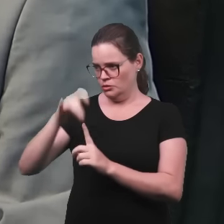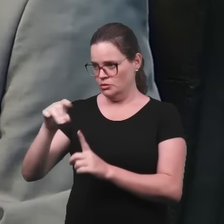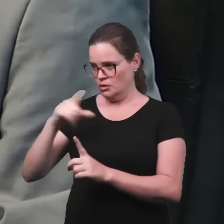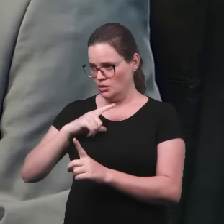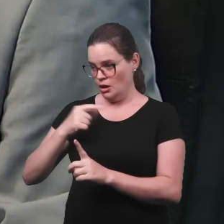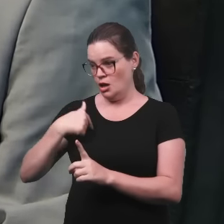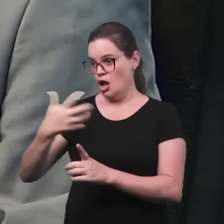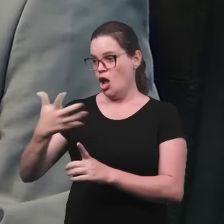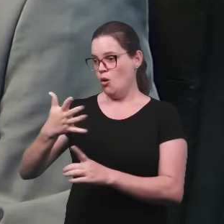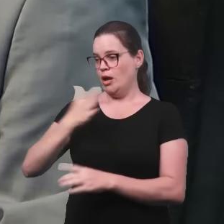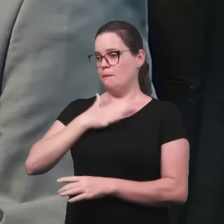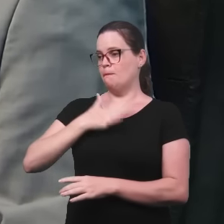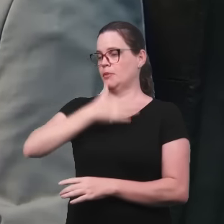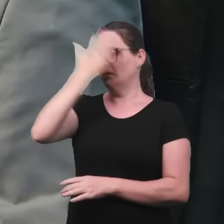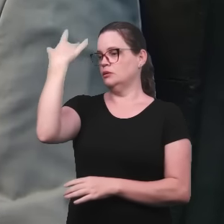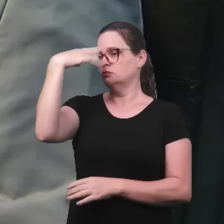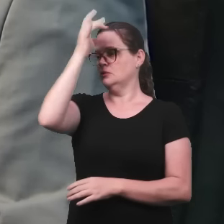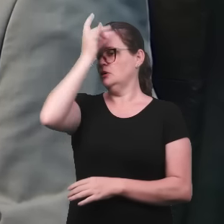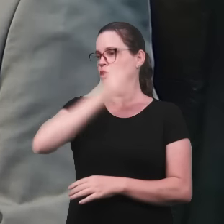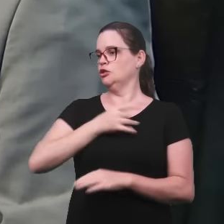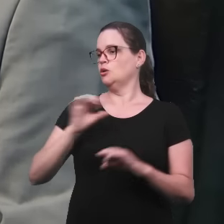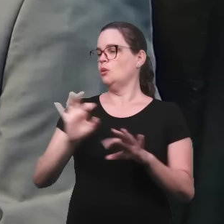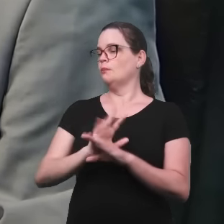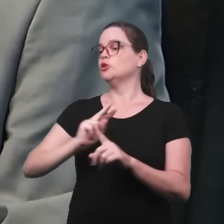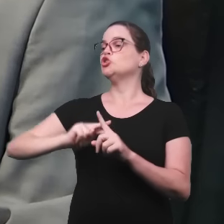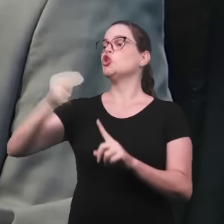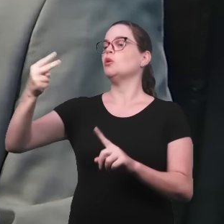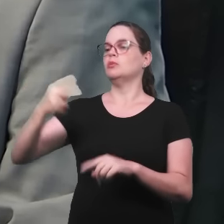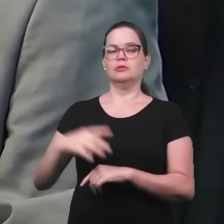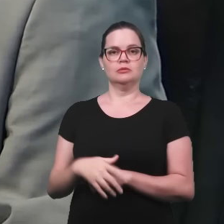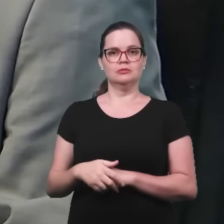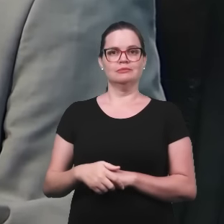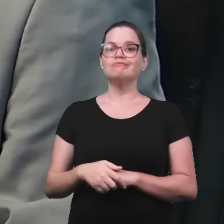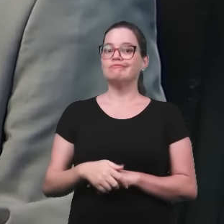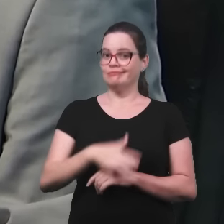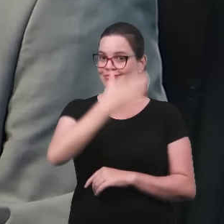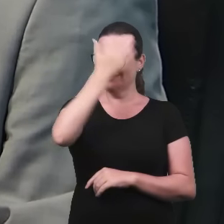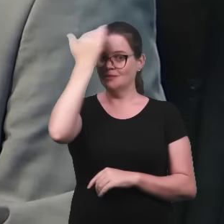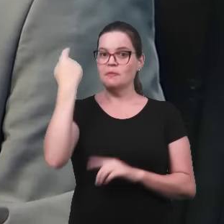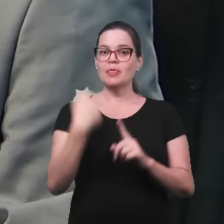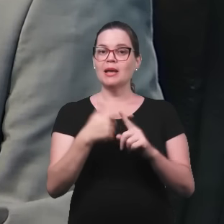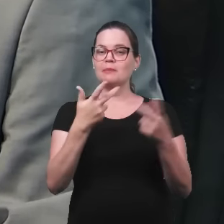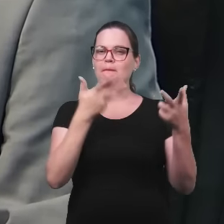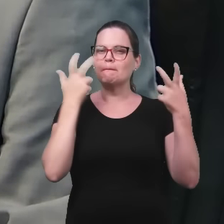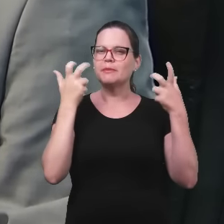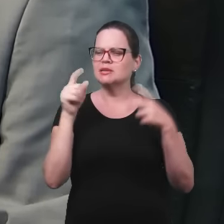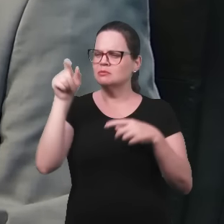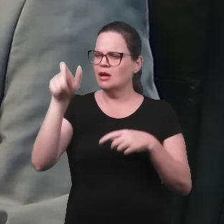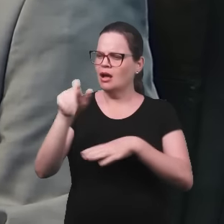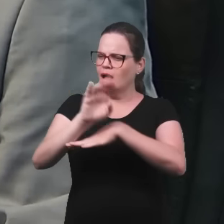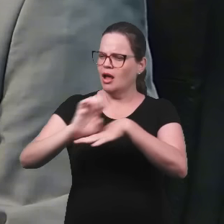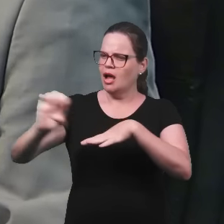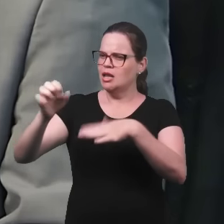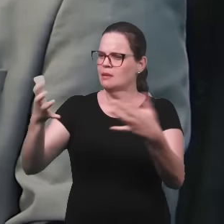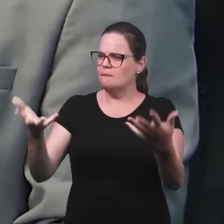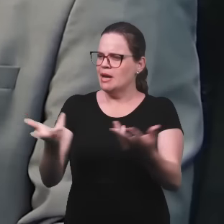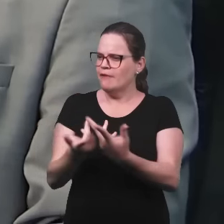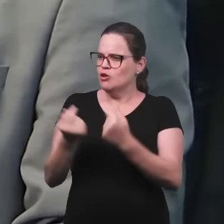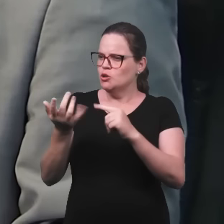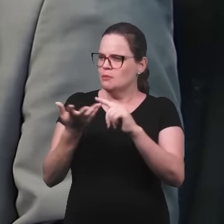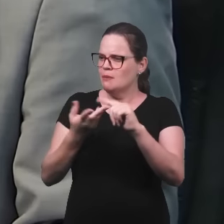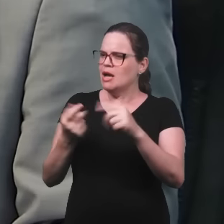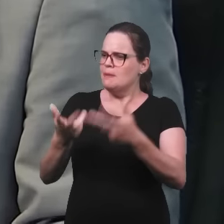percebeu que tudo É suficiente. aquilo... Não, porque ele percebeu que tudo aquilo de maravilhoso que estava sendo operado na É vida pelo dele Espírito é Santo.